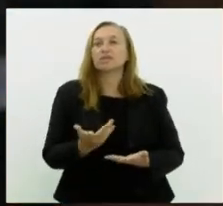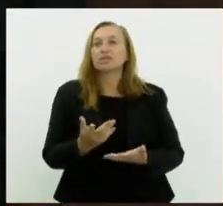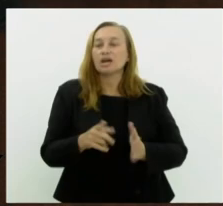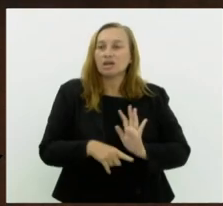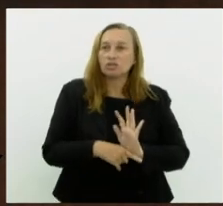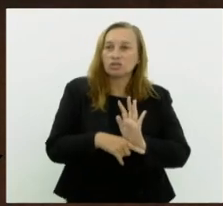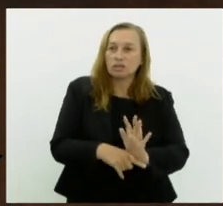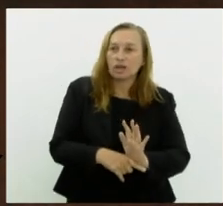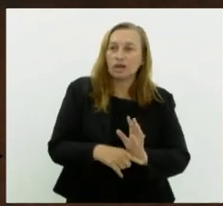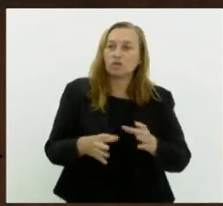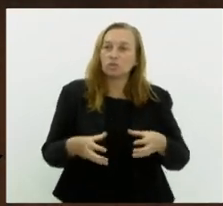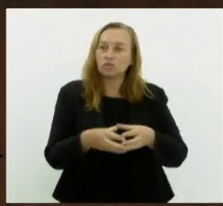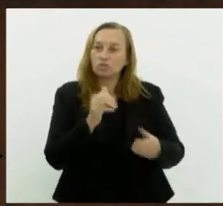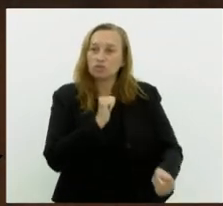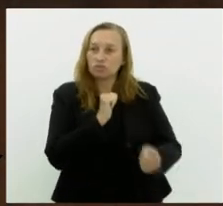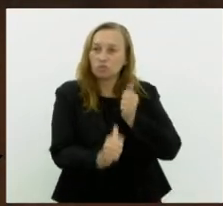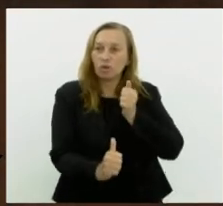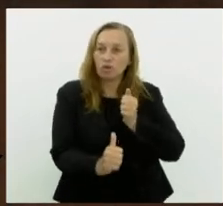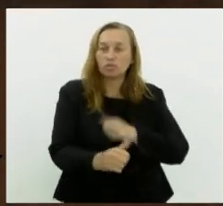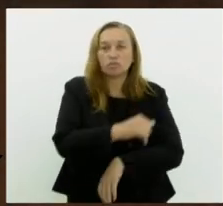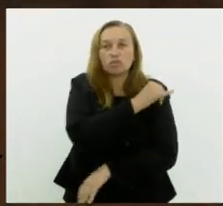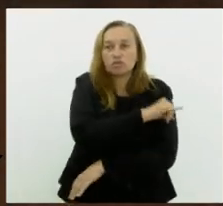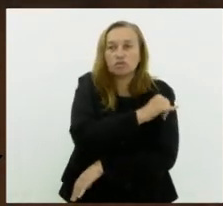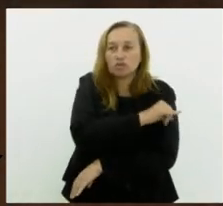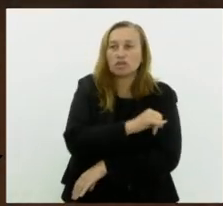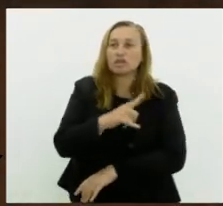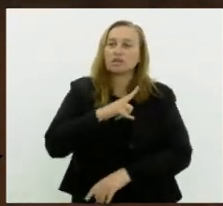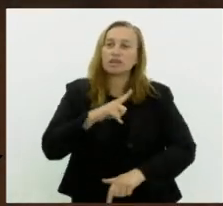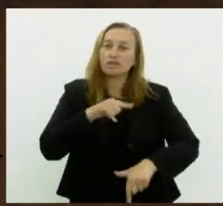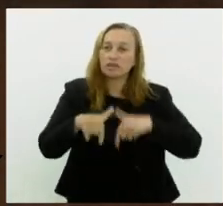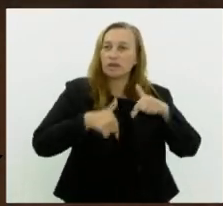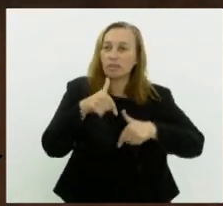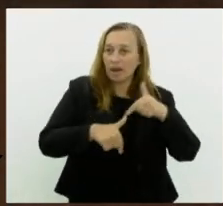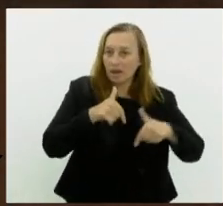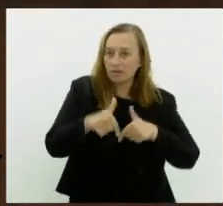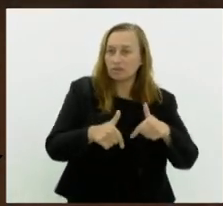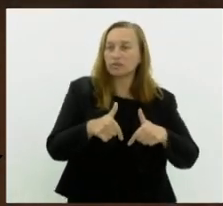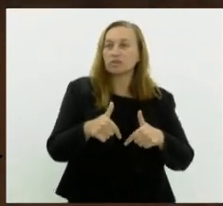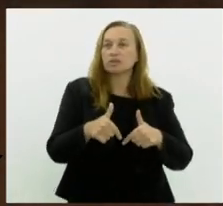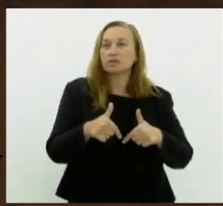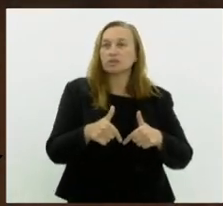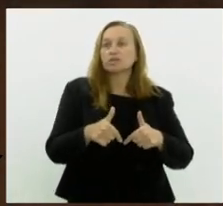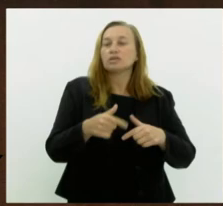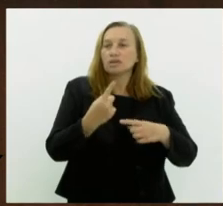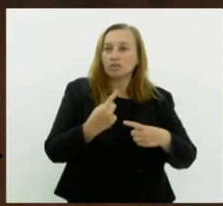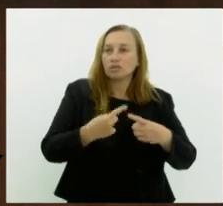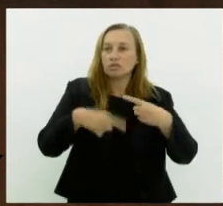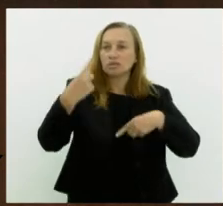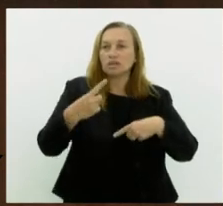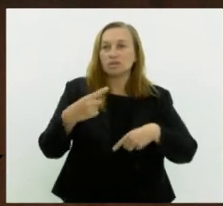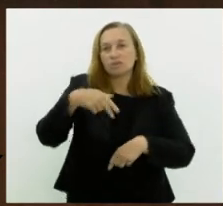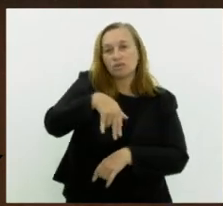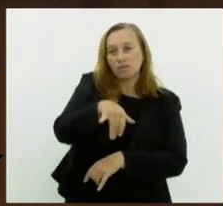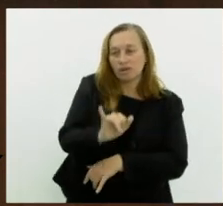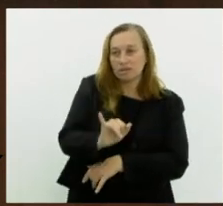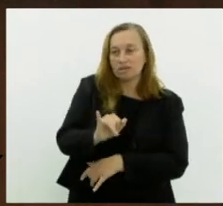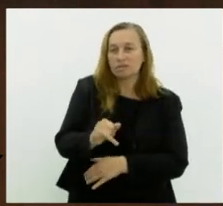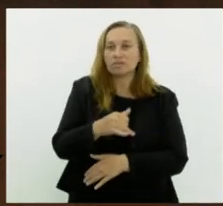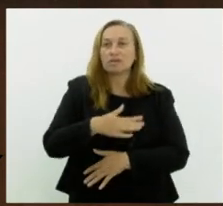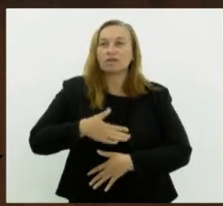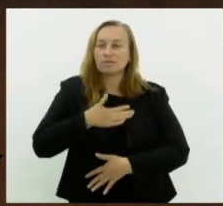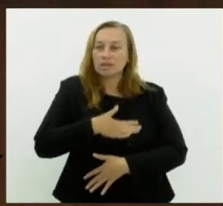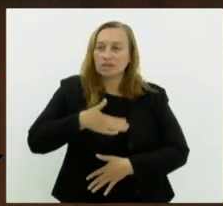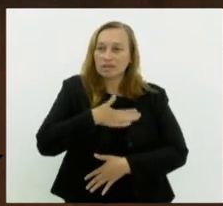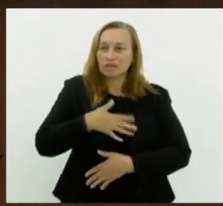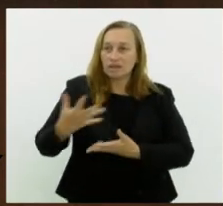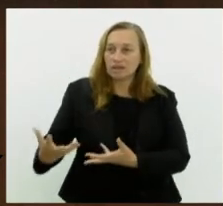sabendo, principalmente os clubes aqui do Estado, que geram emprego, geram receita, como é o sucesso do Nova Iguaçu. E é um prazer receber ele aqui